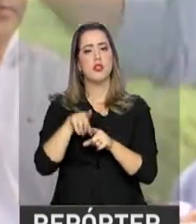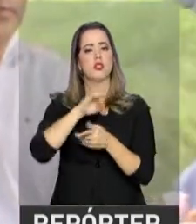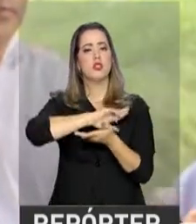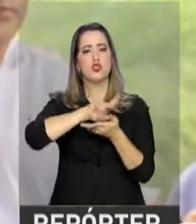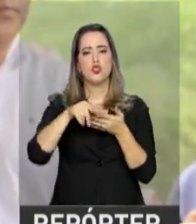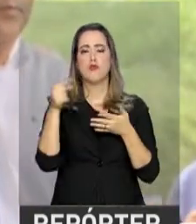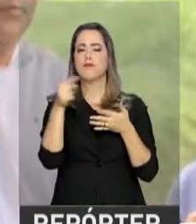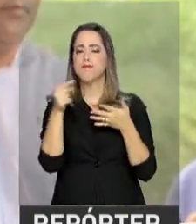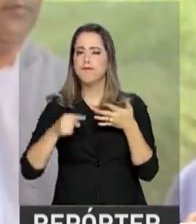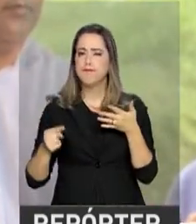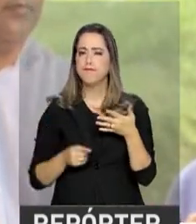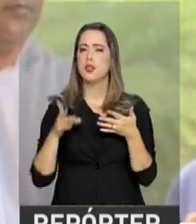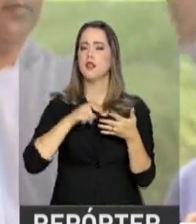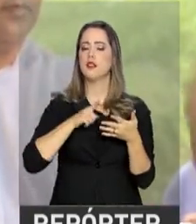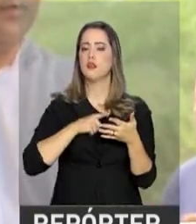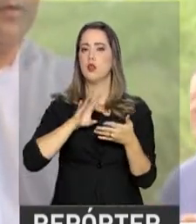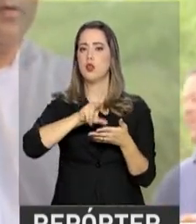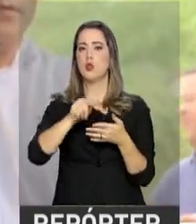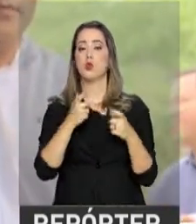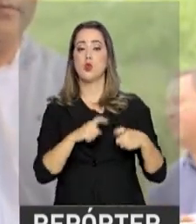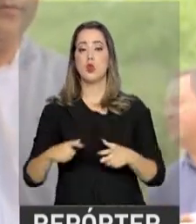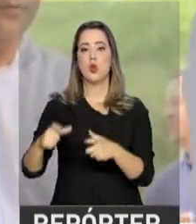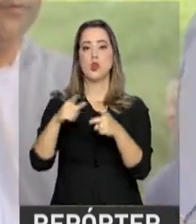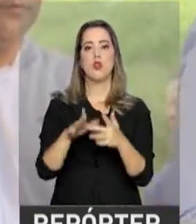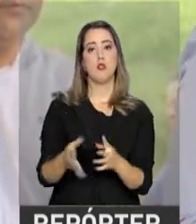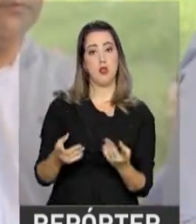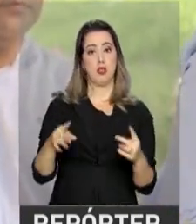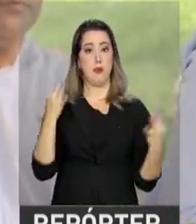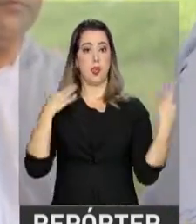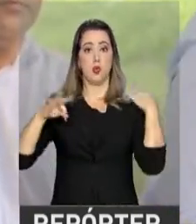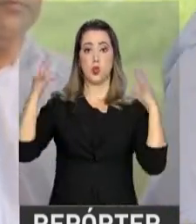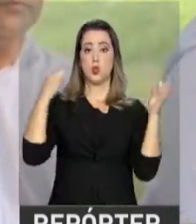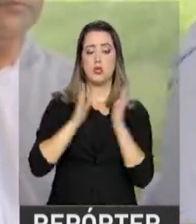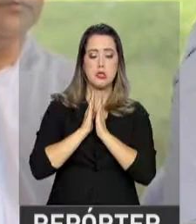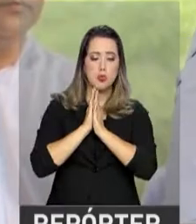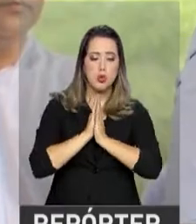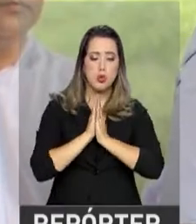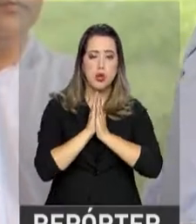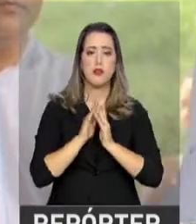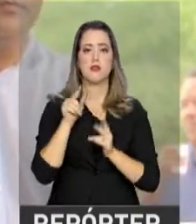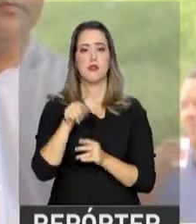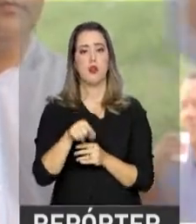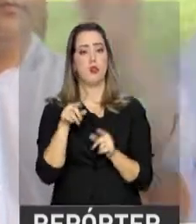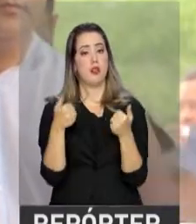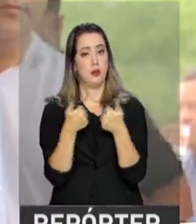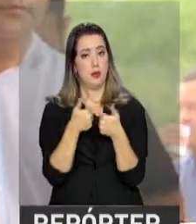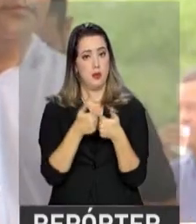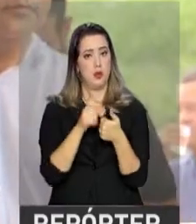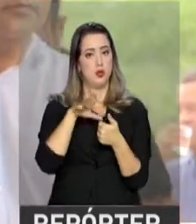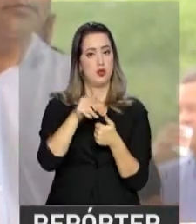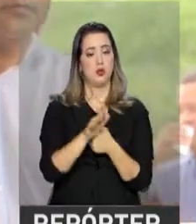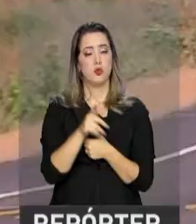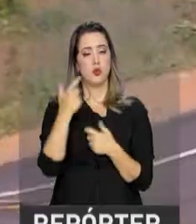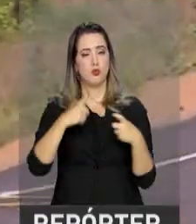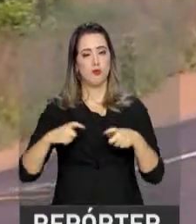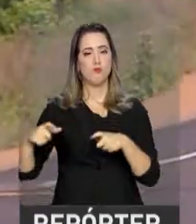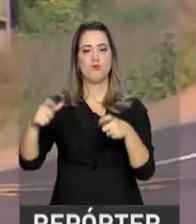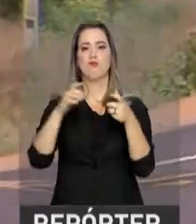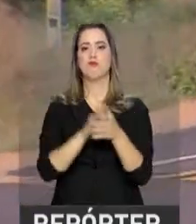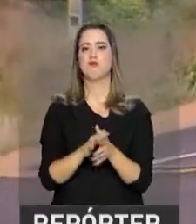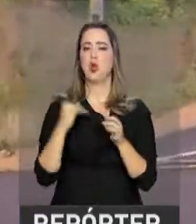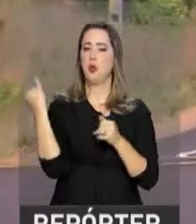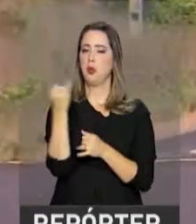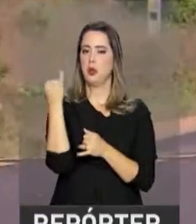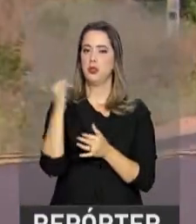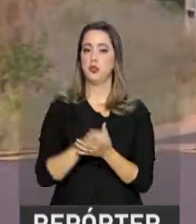goveia que tem aqui toda essa região e turismo também religioso que mata grande e aqui em toda essa região do sertão o governo